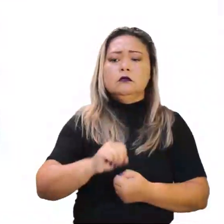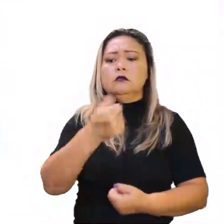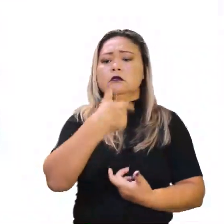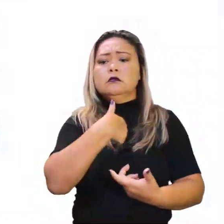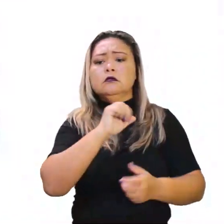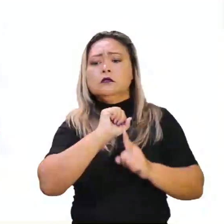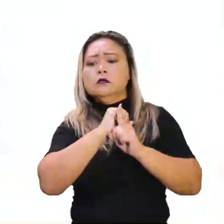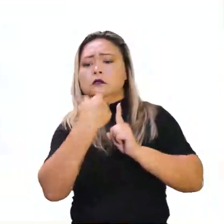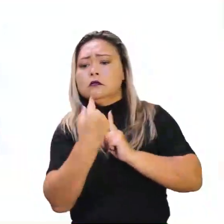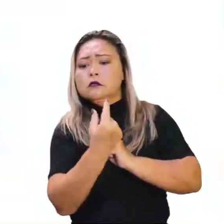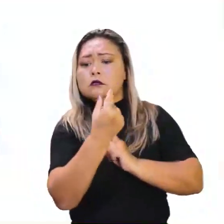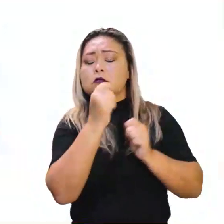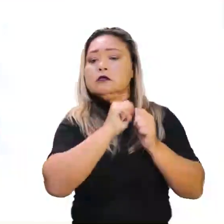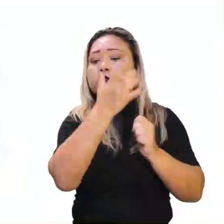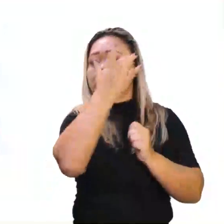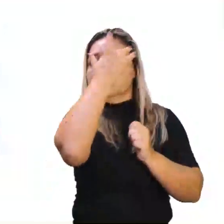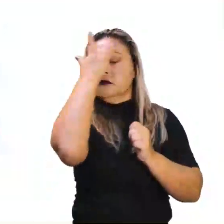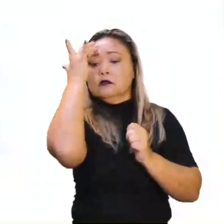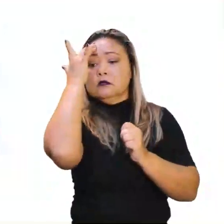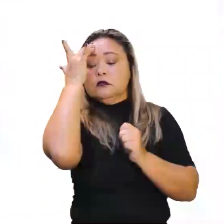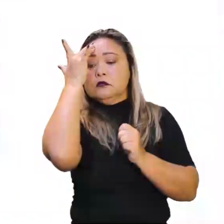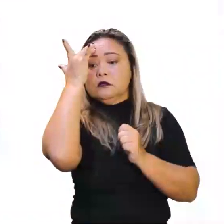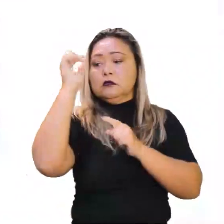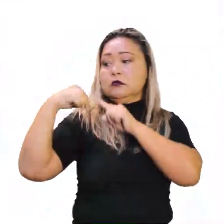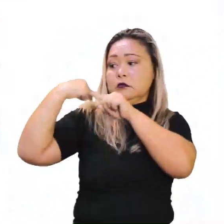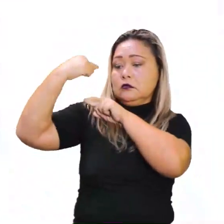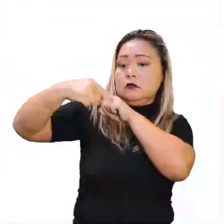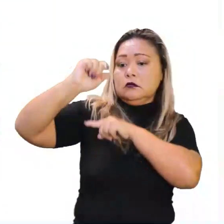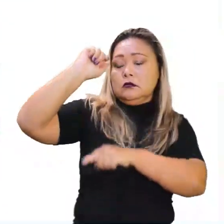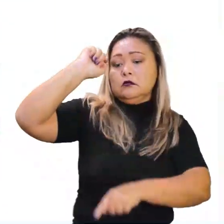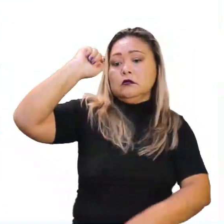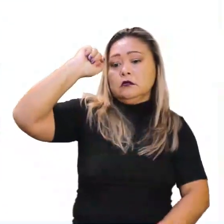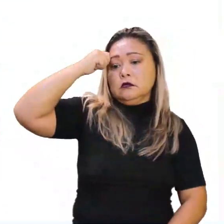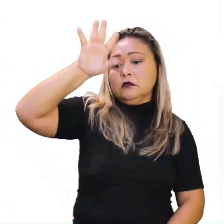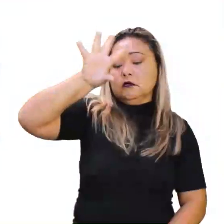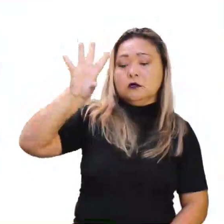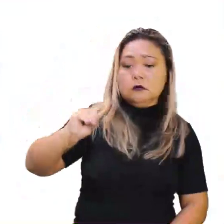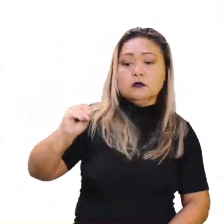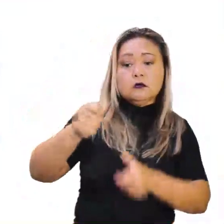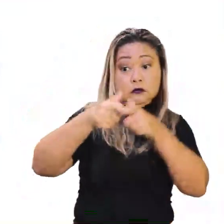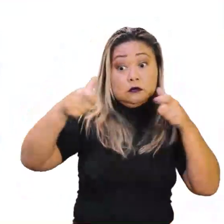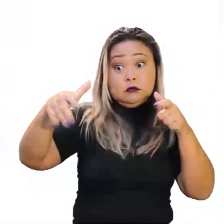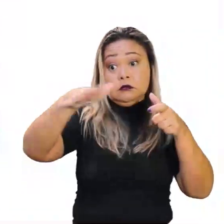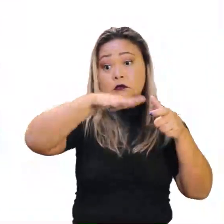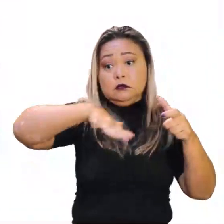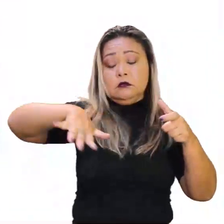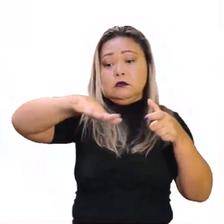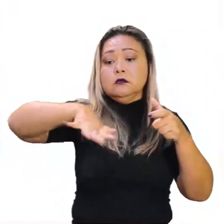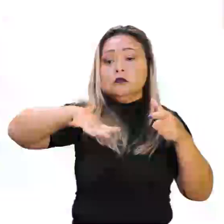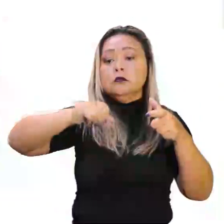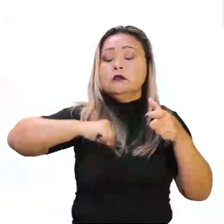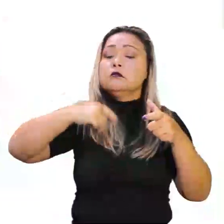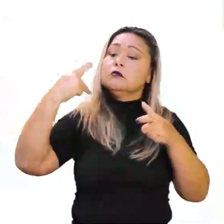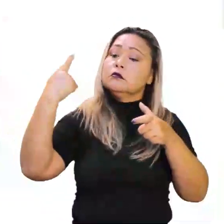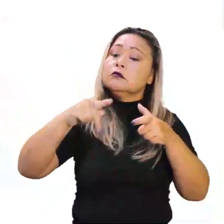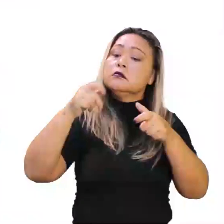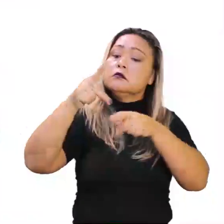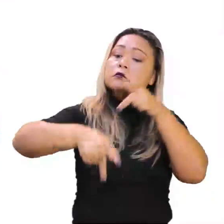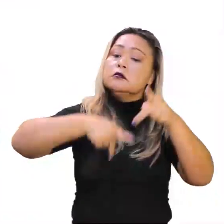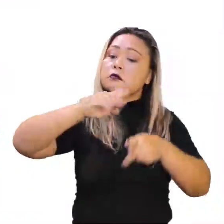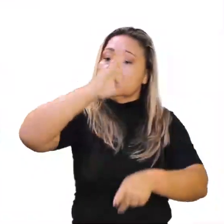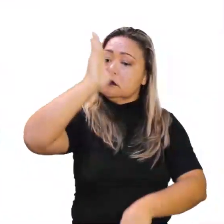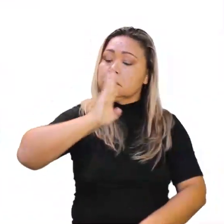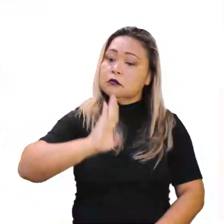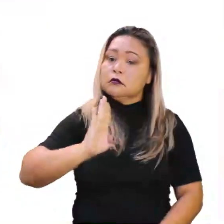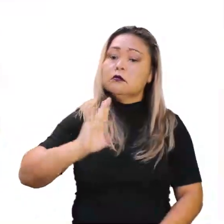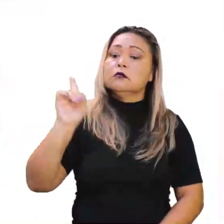condição socioeconômica, né, das pessoas com descendências afro, que são milhares, que a maioria, né, do povo brasileiro é afro.